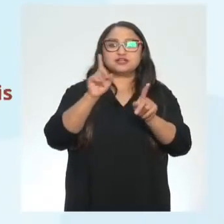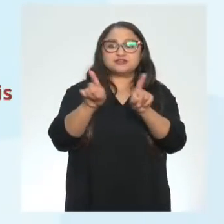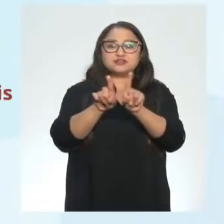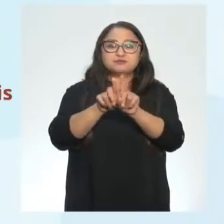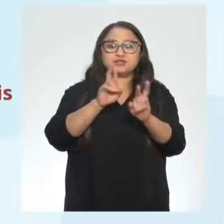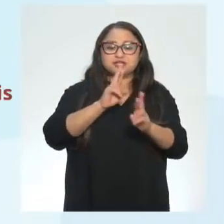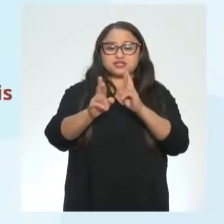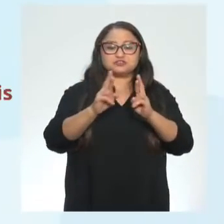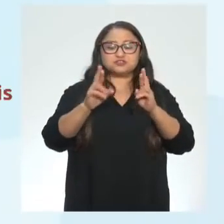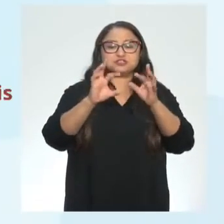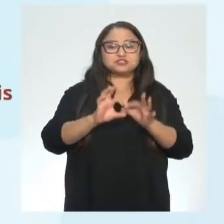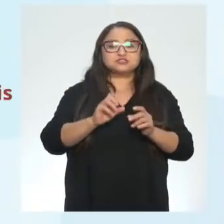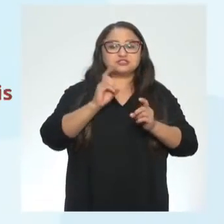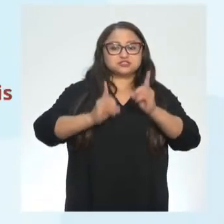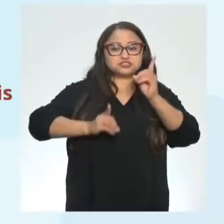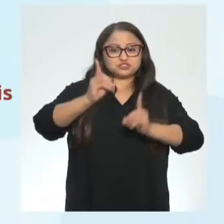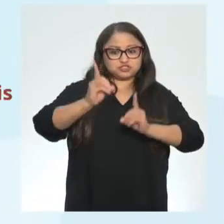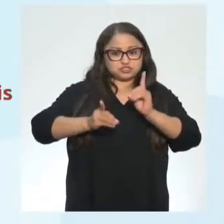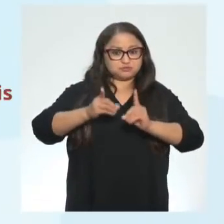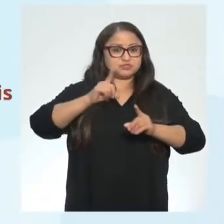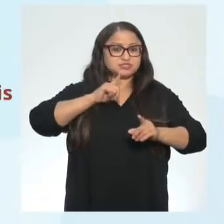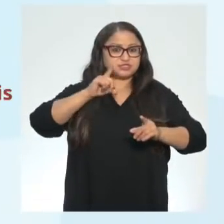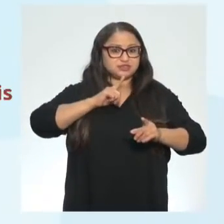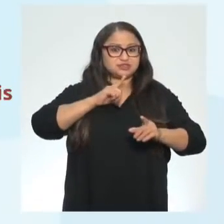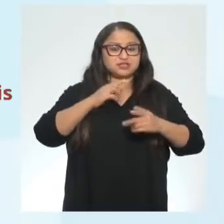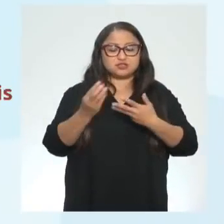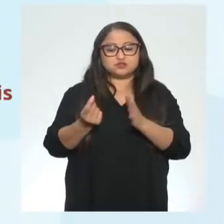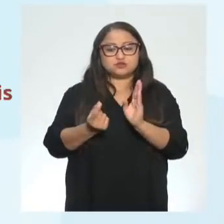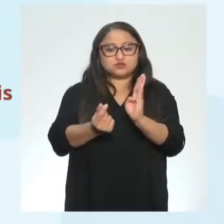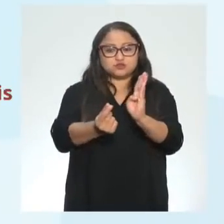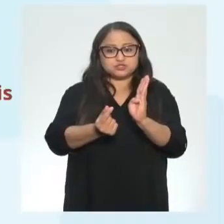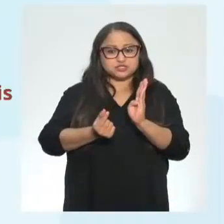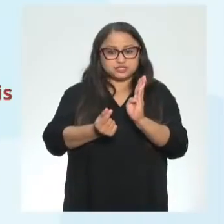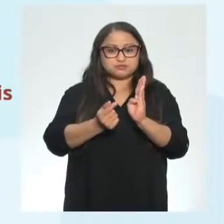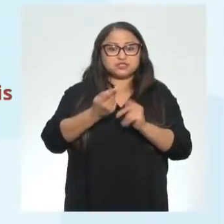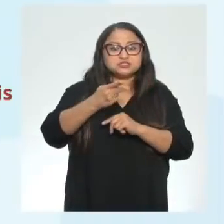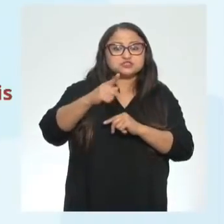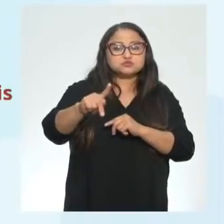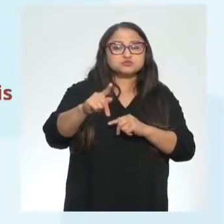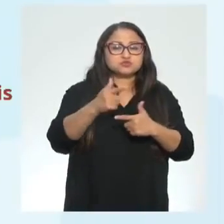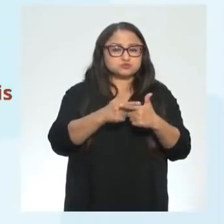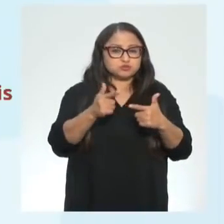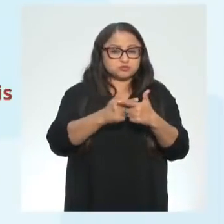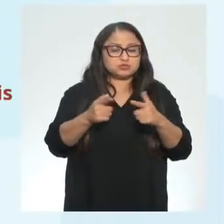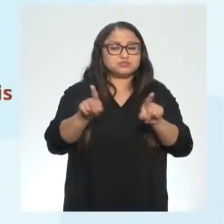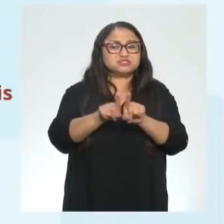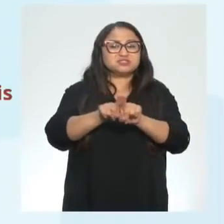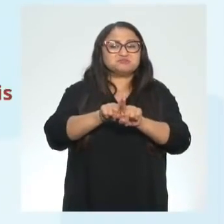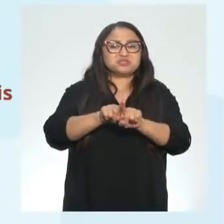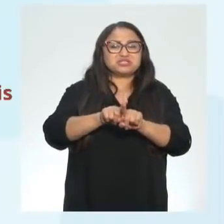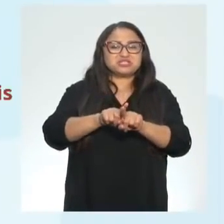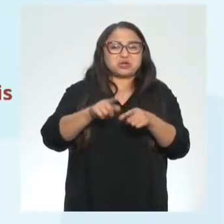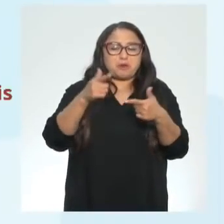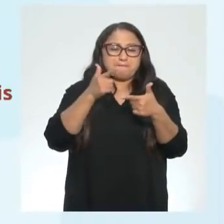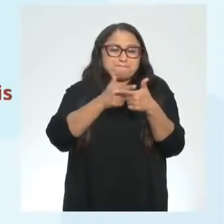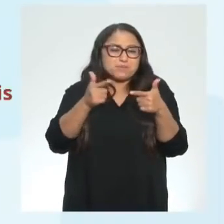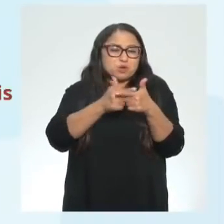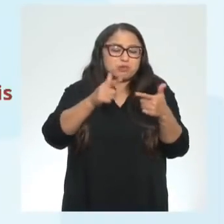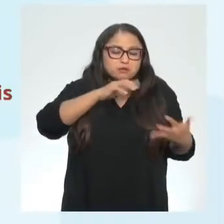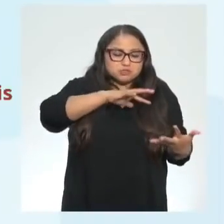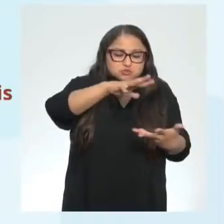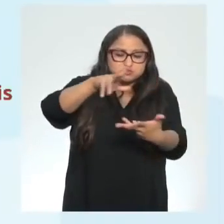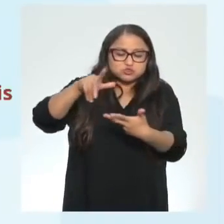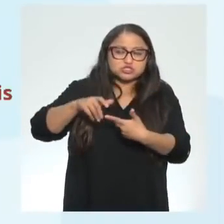relacionar as dinâmicas do capitalismo e suas crises, os grandes conflitos mundiais, os conflitos vivenciados